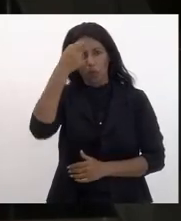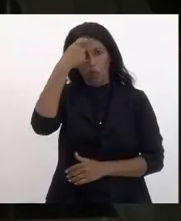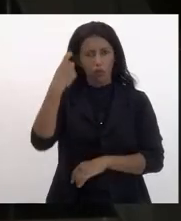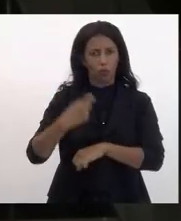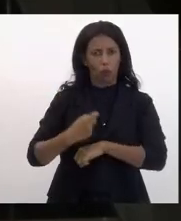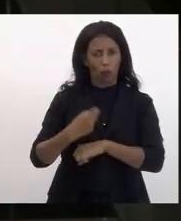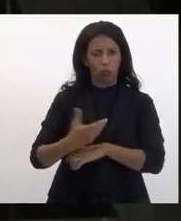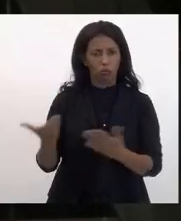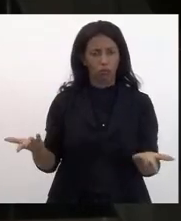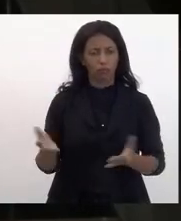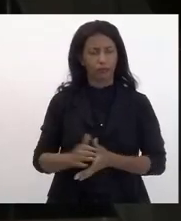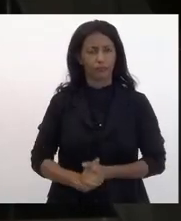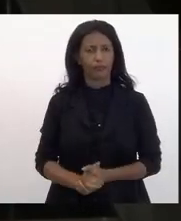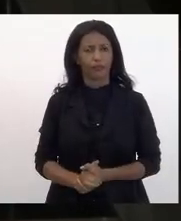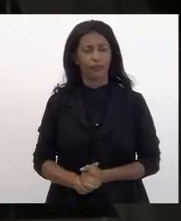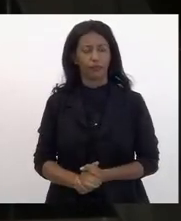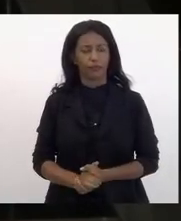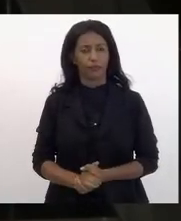agora.